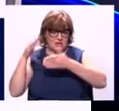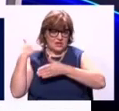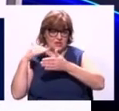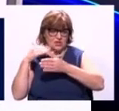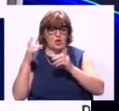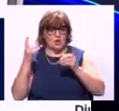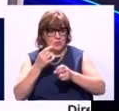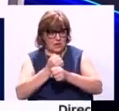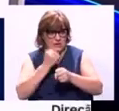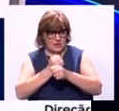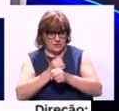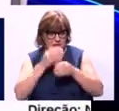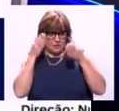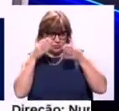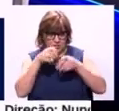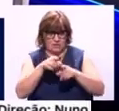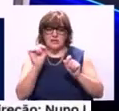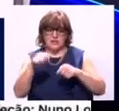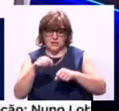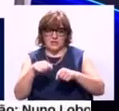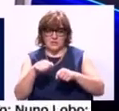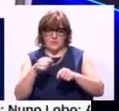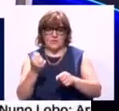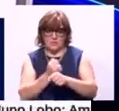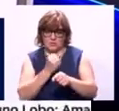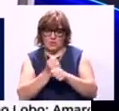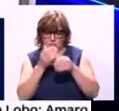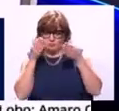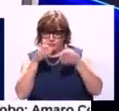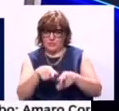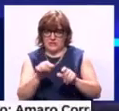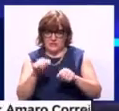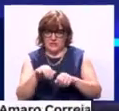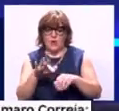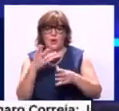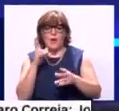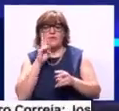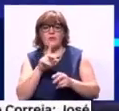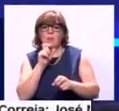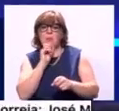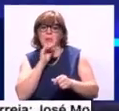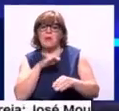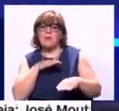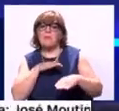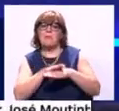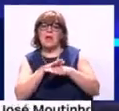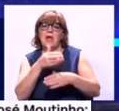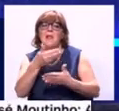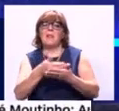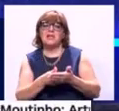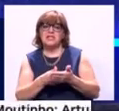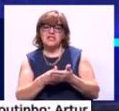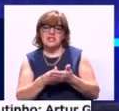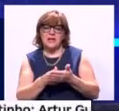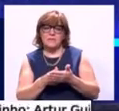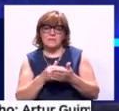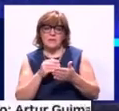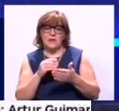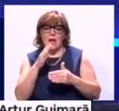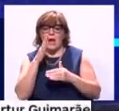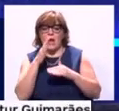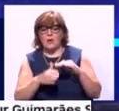Depois começaram a trabalhar nisso. E começamos a trabalhar nisso. Uhum. E quando é que viram que era viável apresentar uma lista?